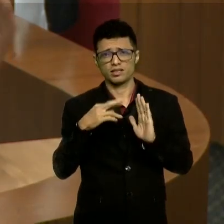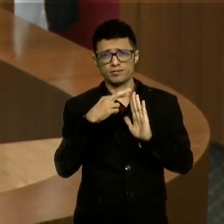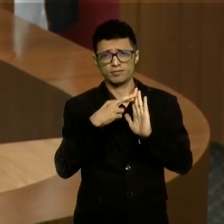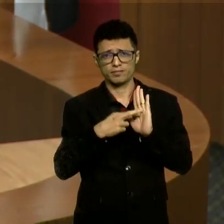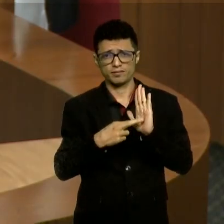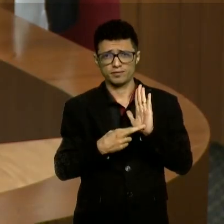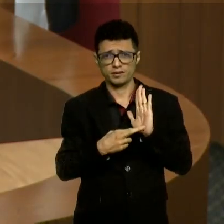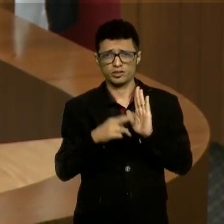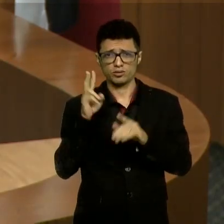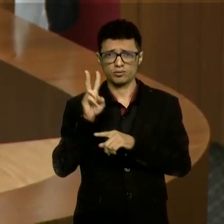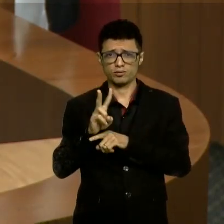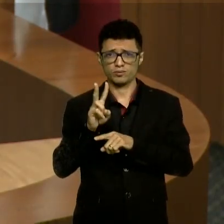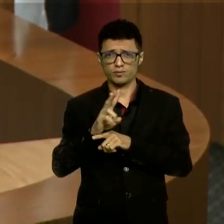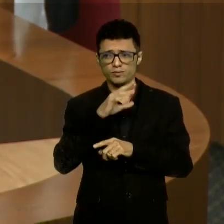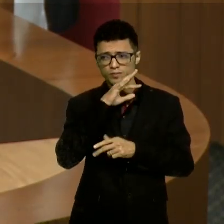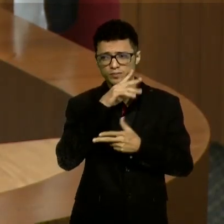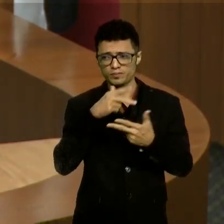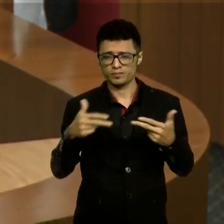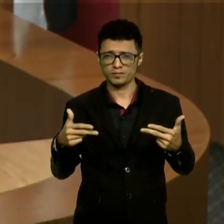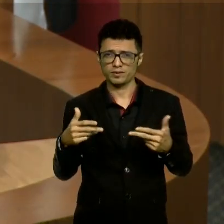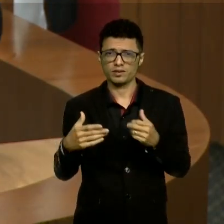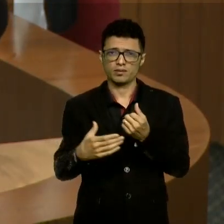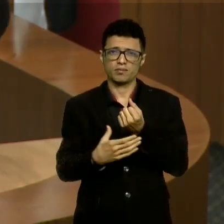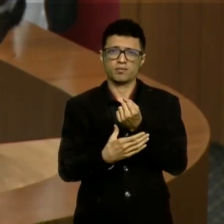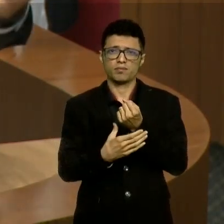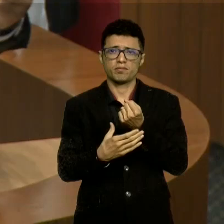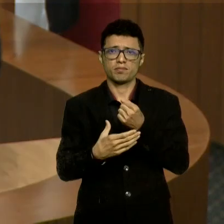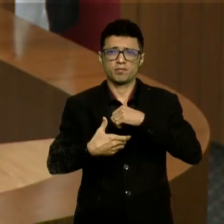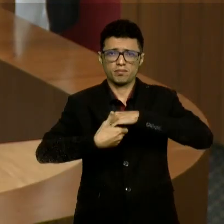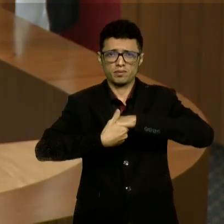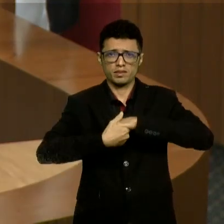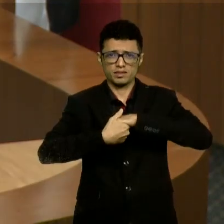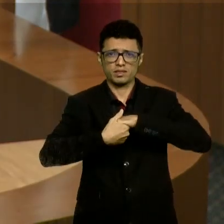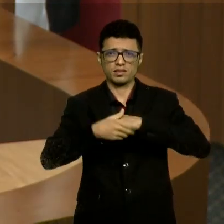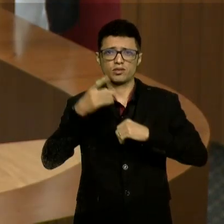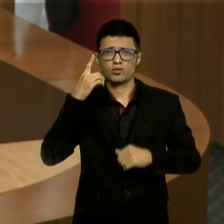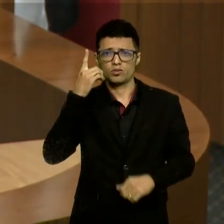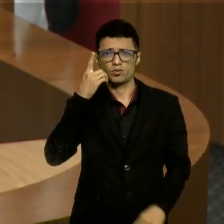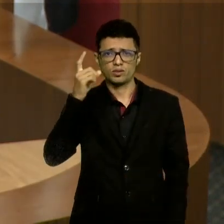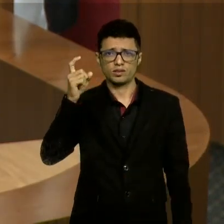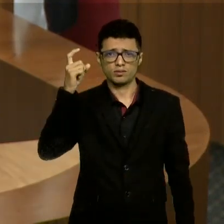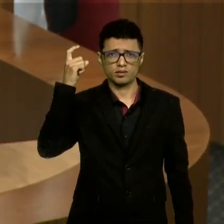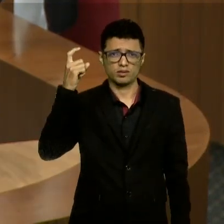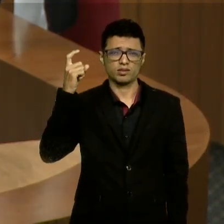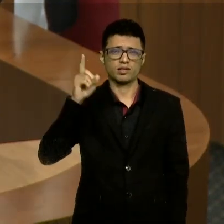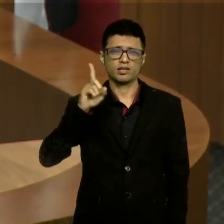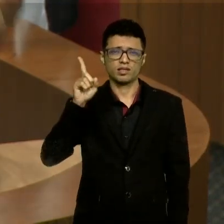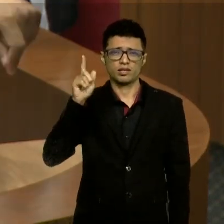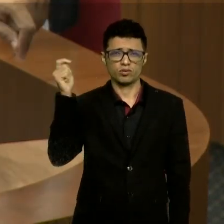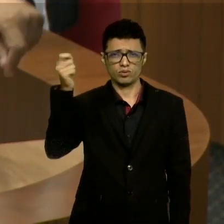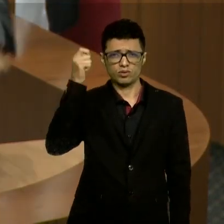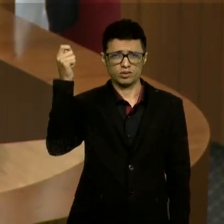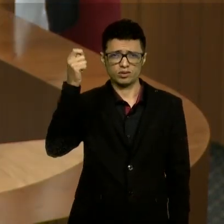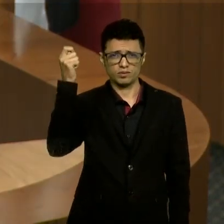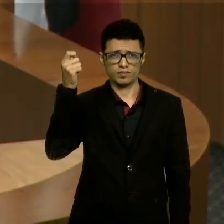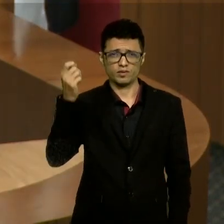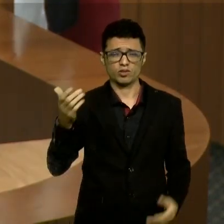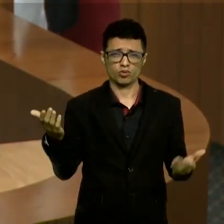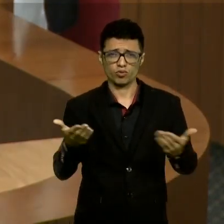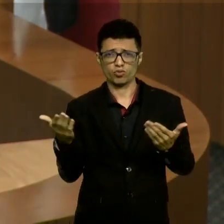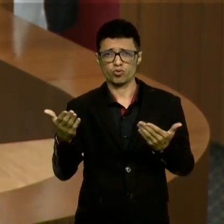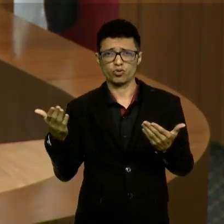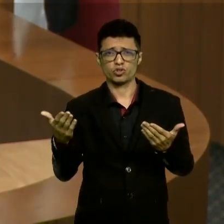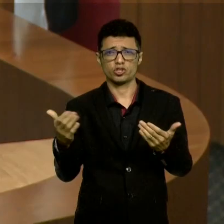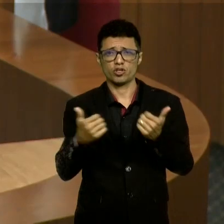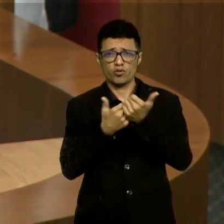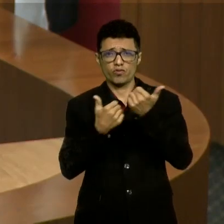por nós, inclusive em parceria com o ex-deputado do Rio Grande do Sul, deputado Gabriel Souza, que hoje é o vice-governador do Rio